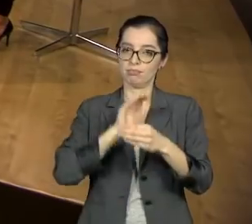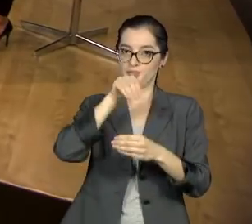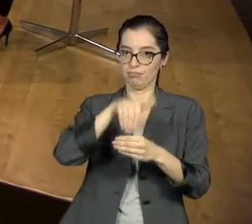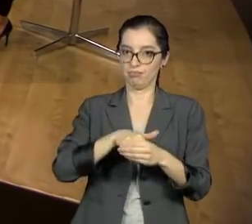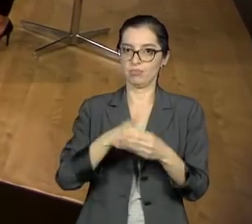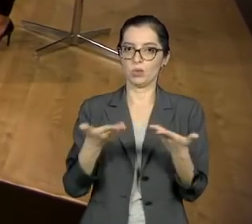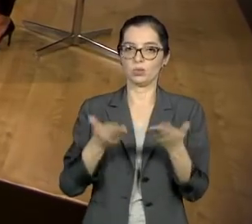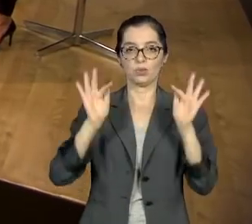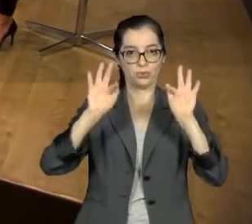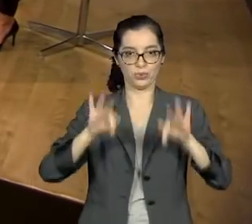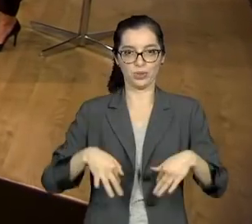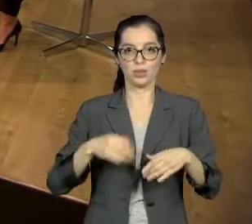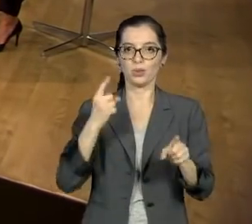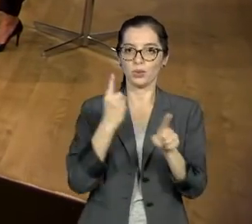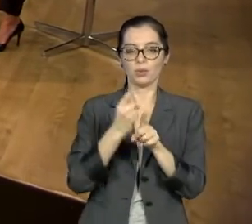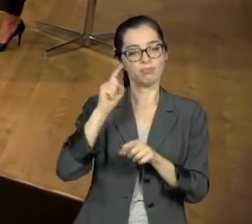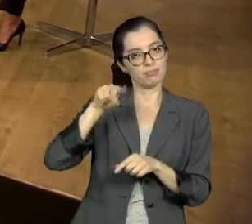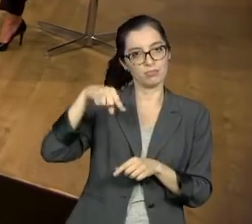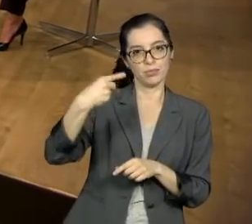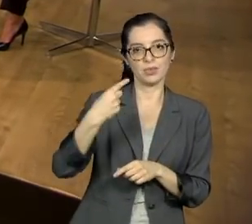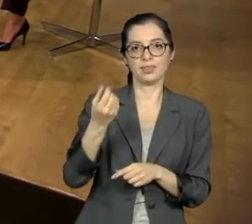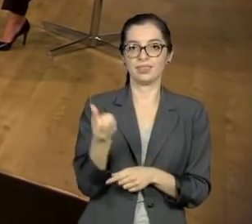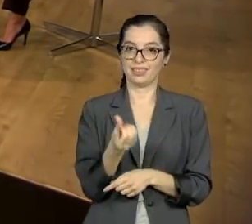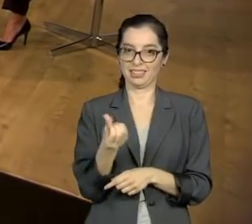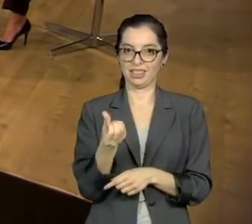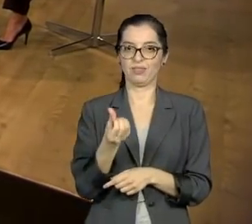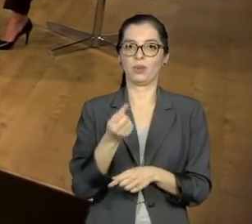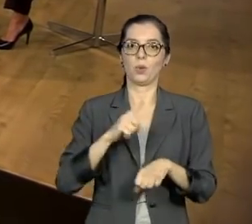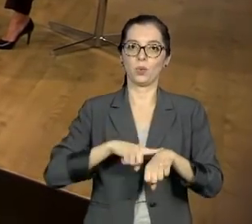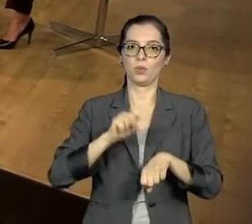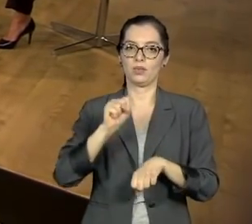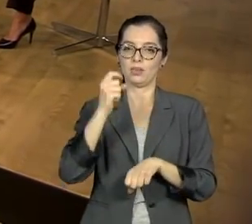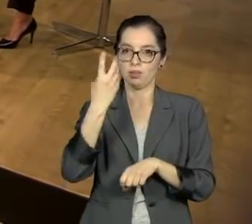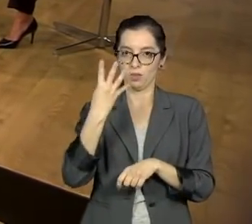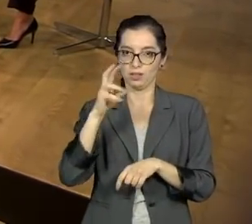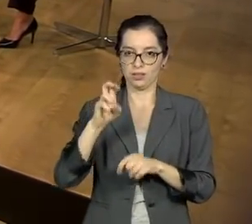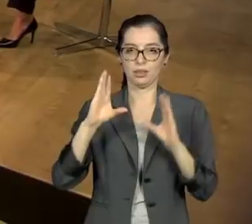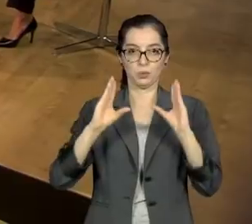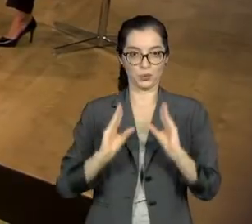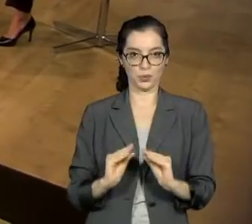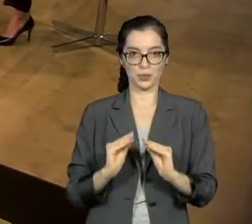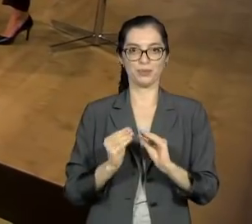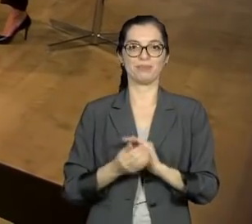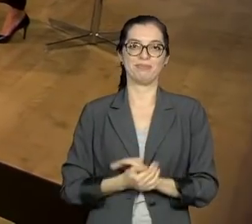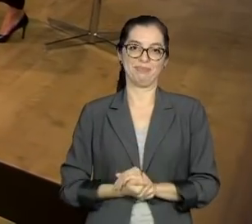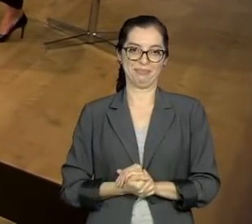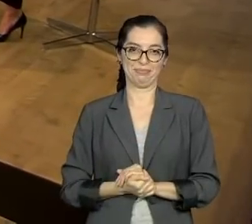gente tem um novo encontro na próxima sexta, às 8h40 da noite. Uma boa semana a todos.